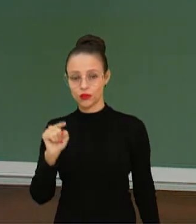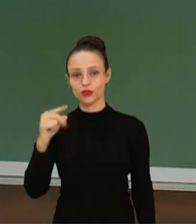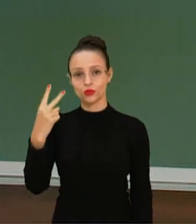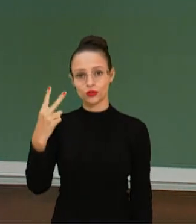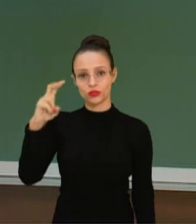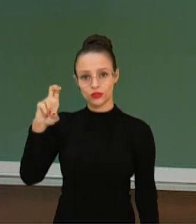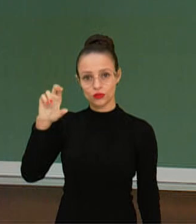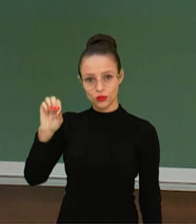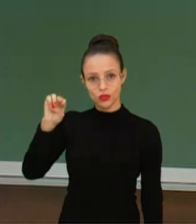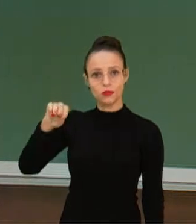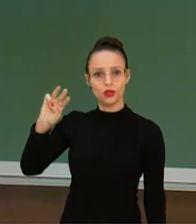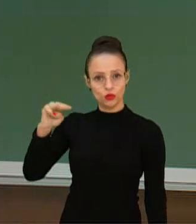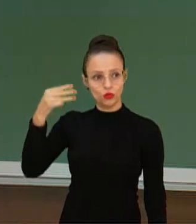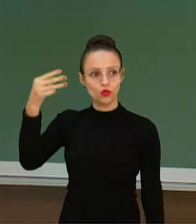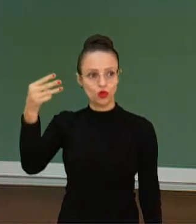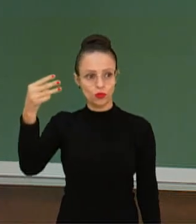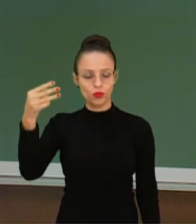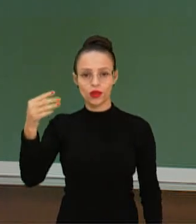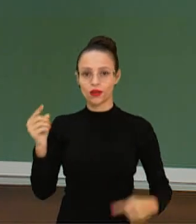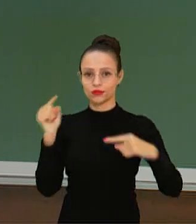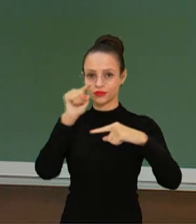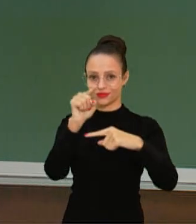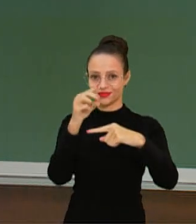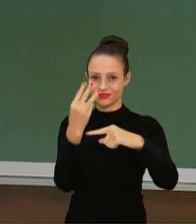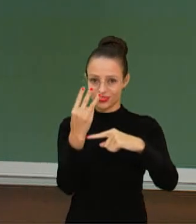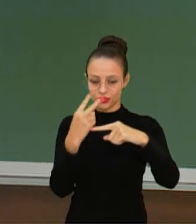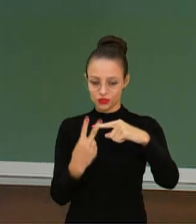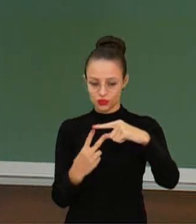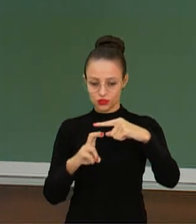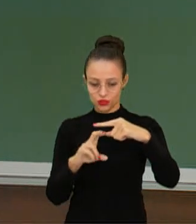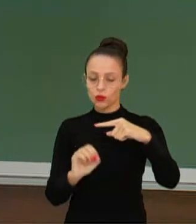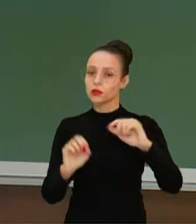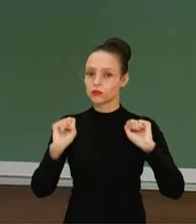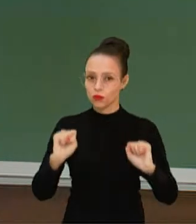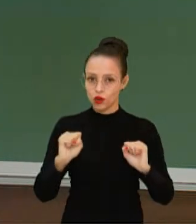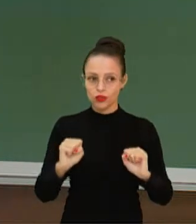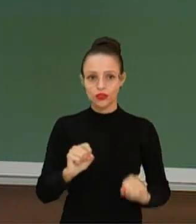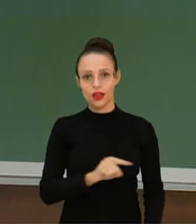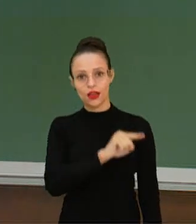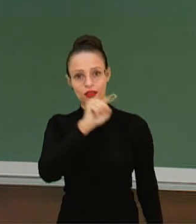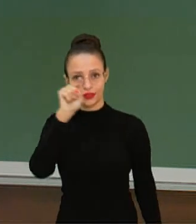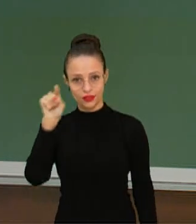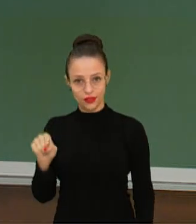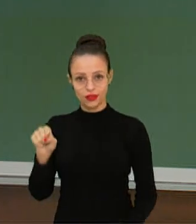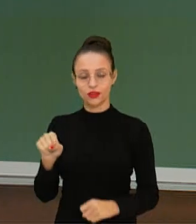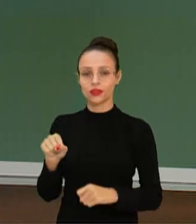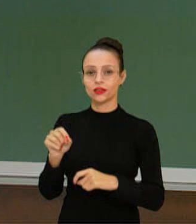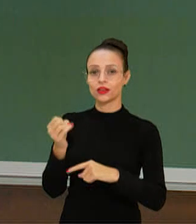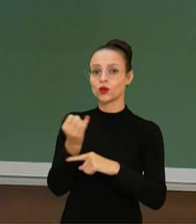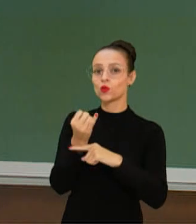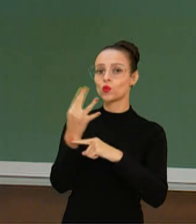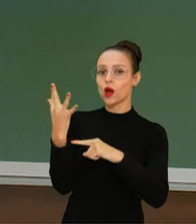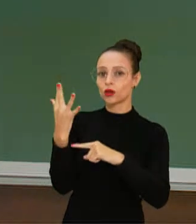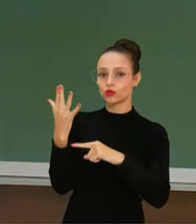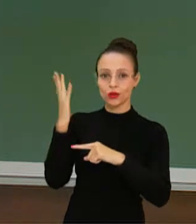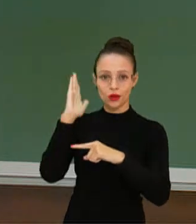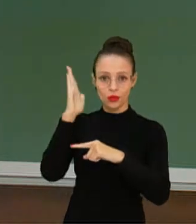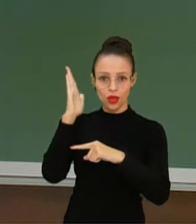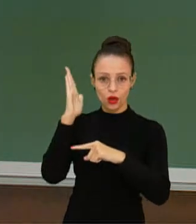250 metros cúbicos, uma em cima, outra embaixo, ok? Aí do outro lado ia ficar número de caminhões em